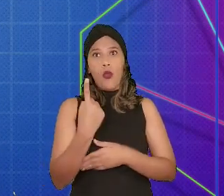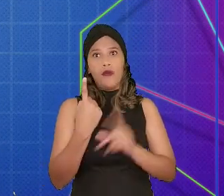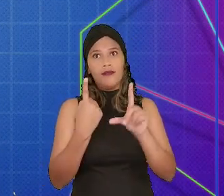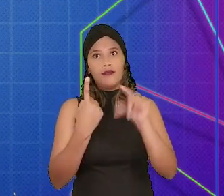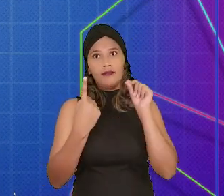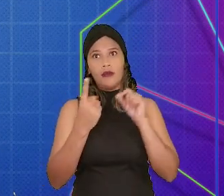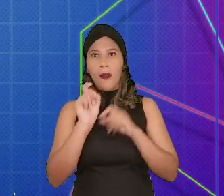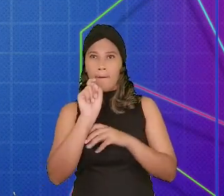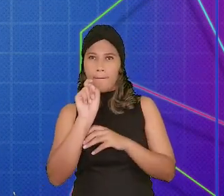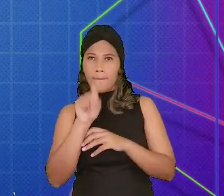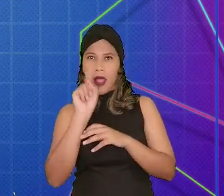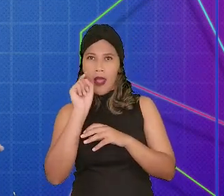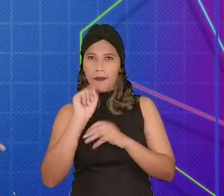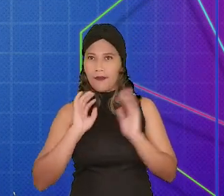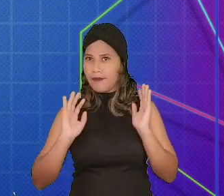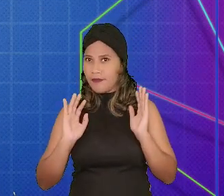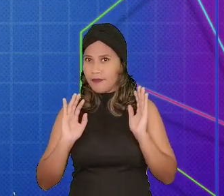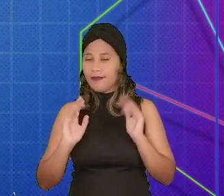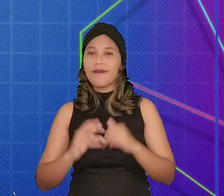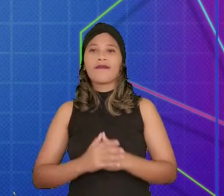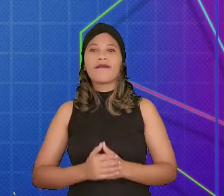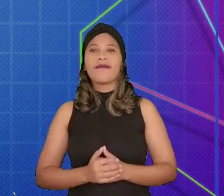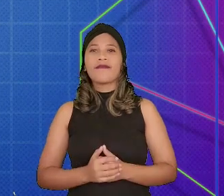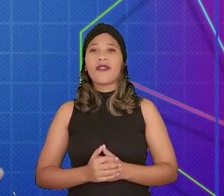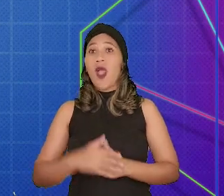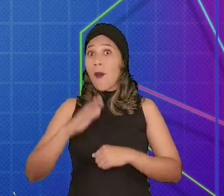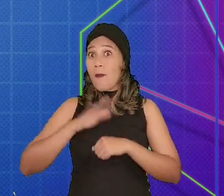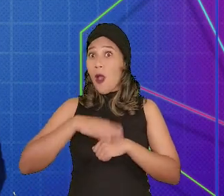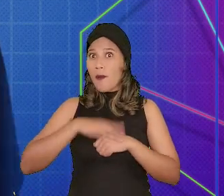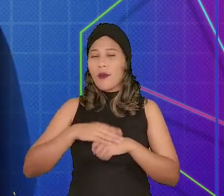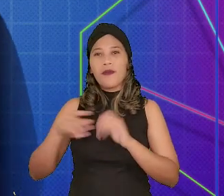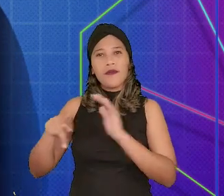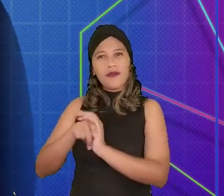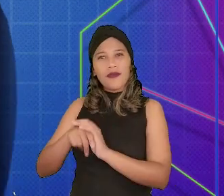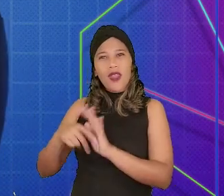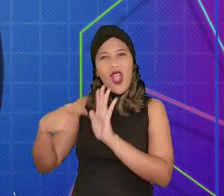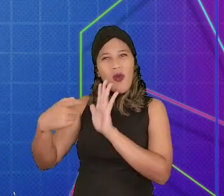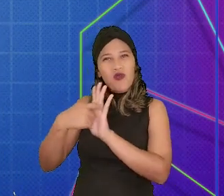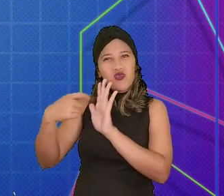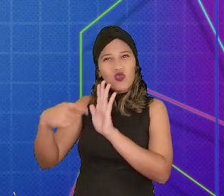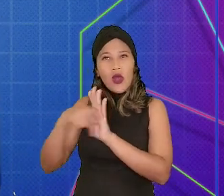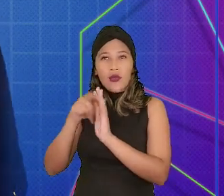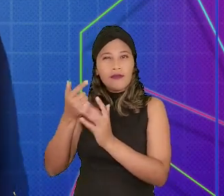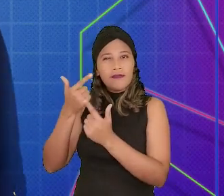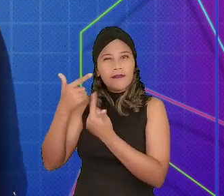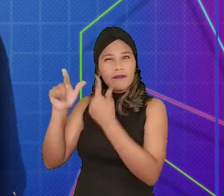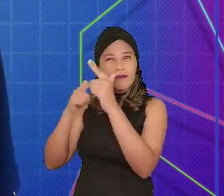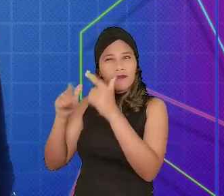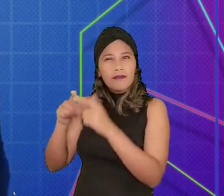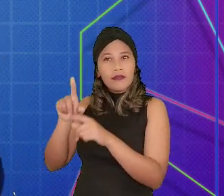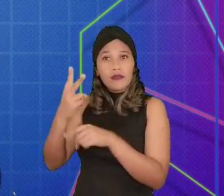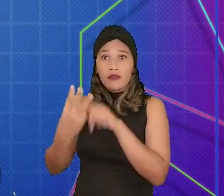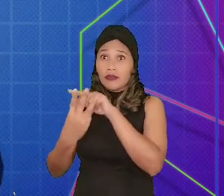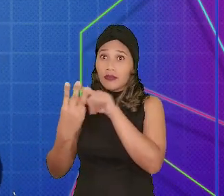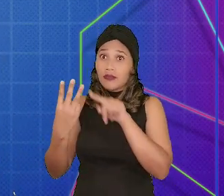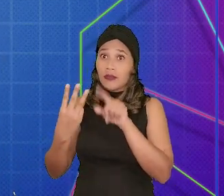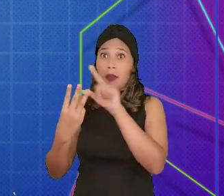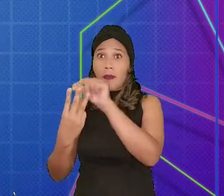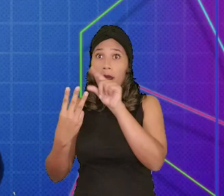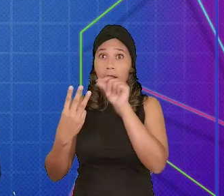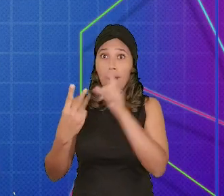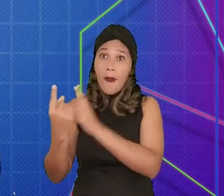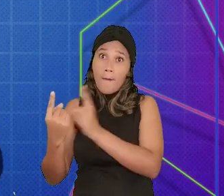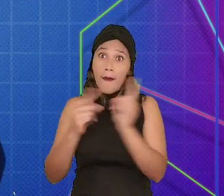apenas uma e clica em realizar jogada. O próprio programa do jogo irá escolher um outro desses três elementos